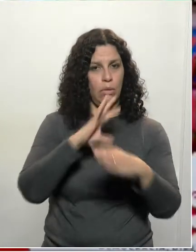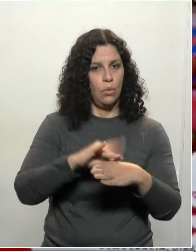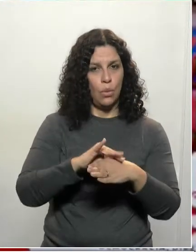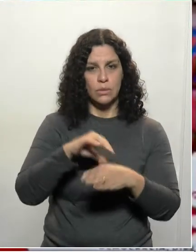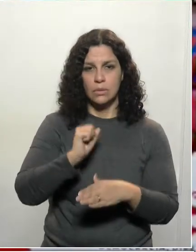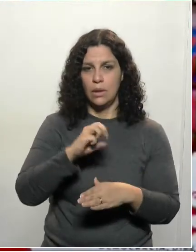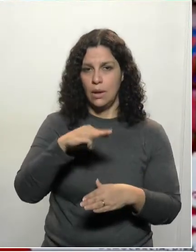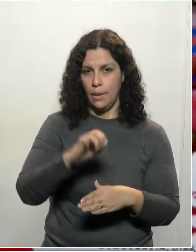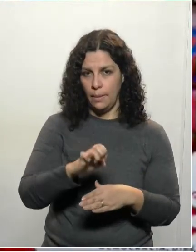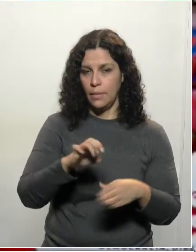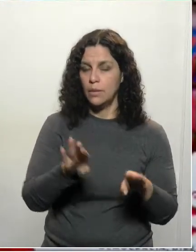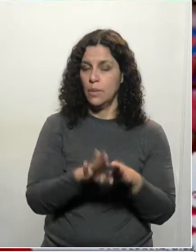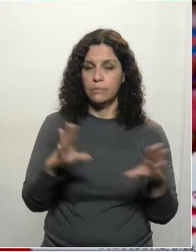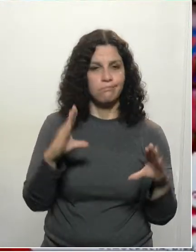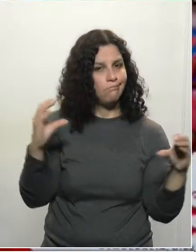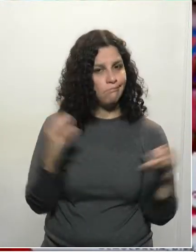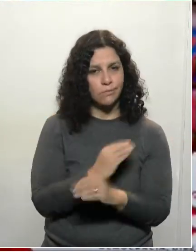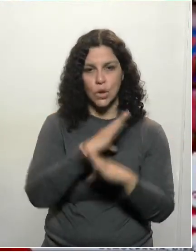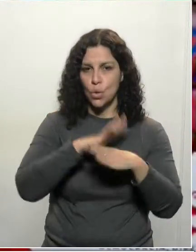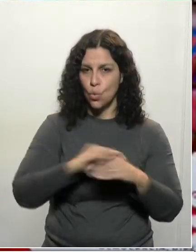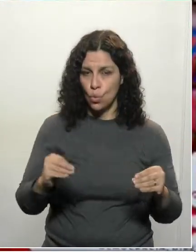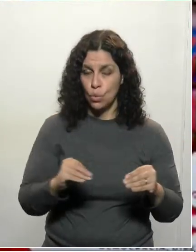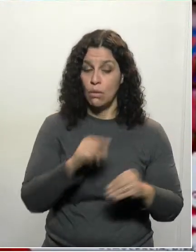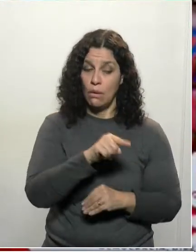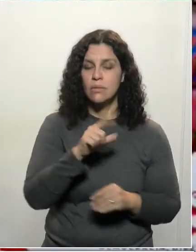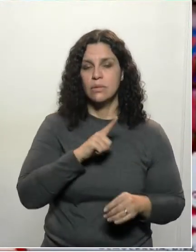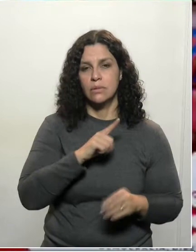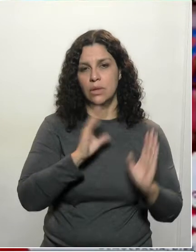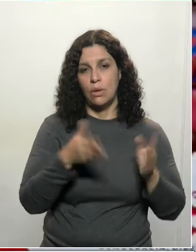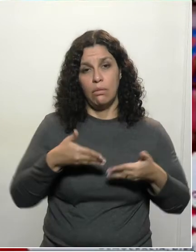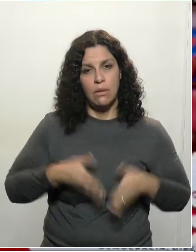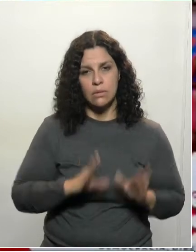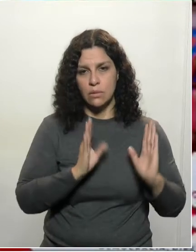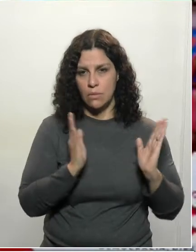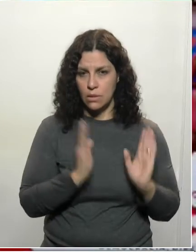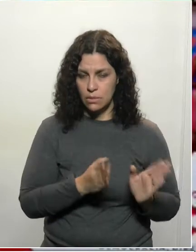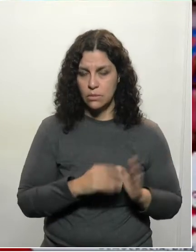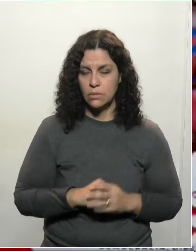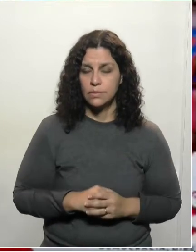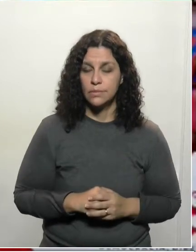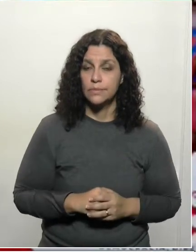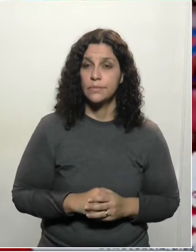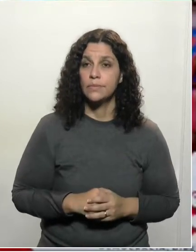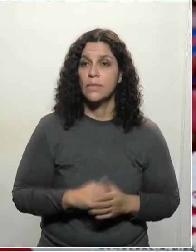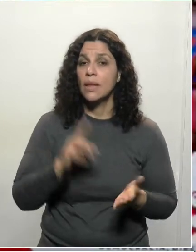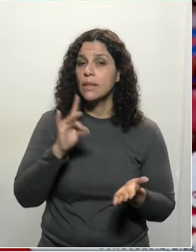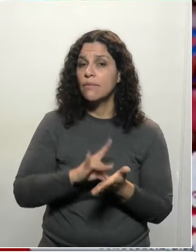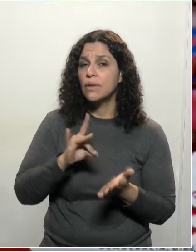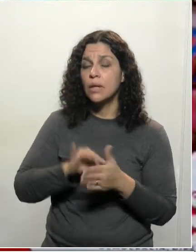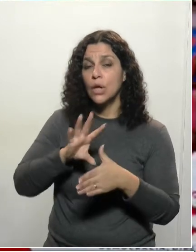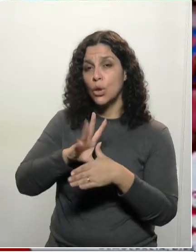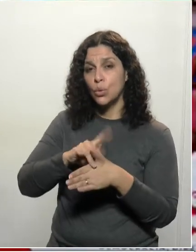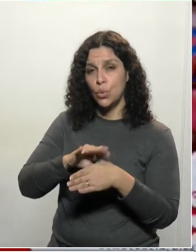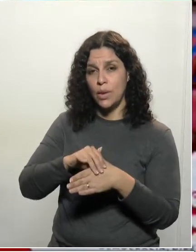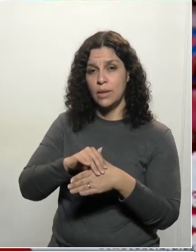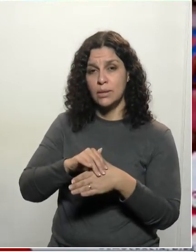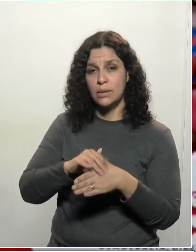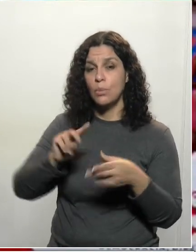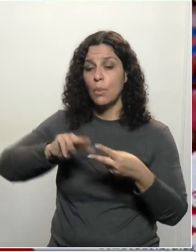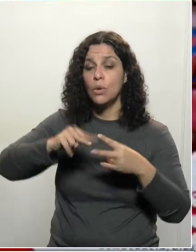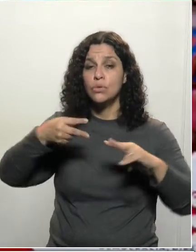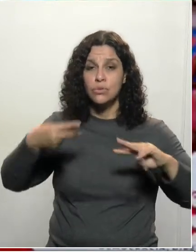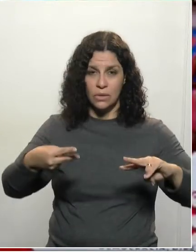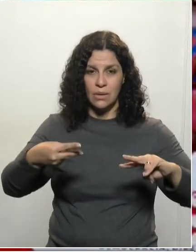AME que o Valentim adquiriu. Na verdade, a AME é uma doença